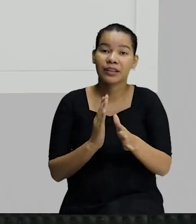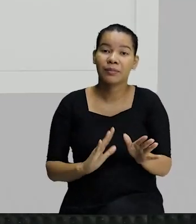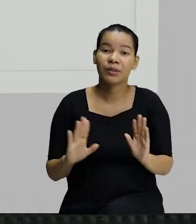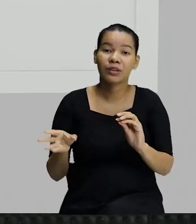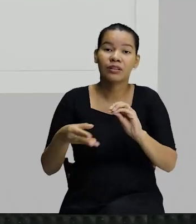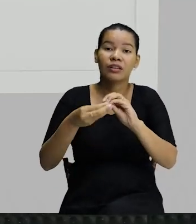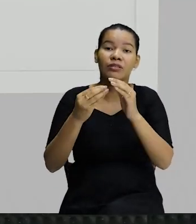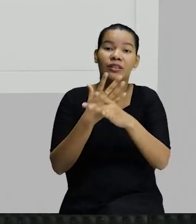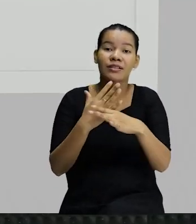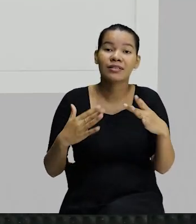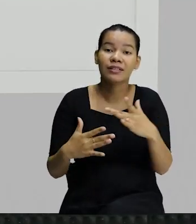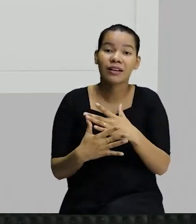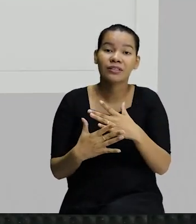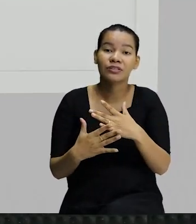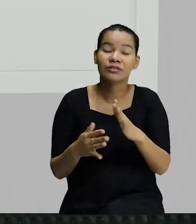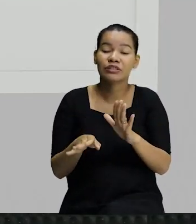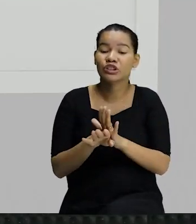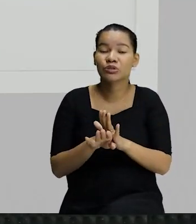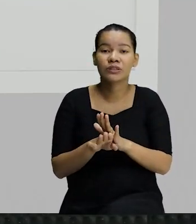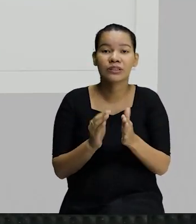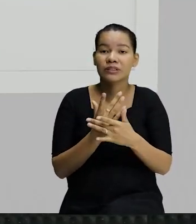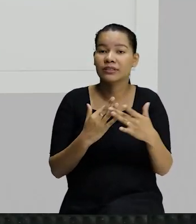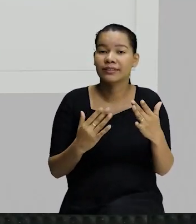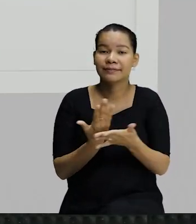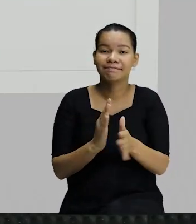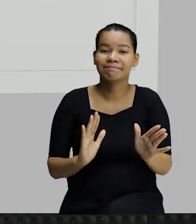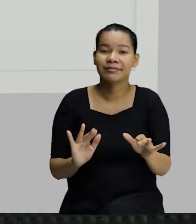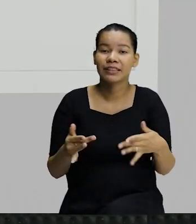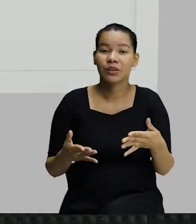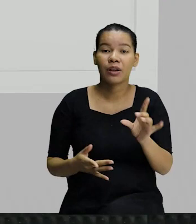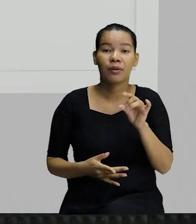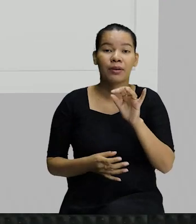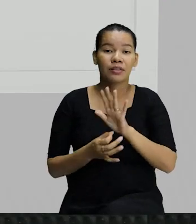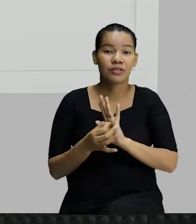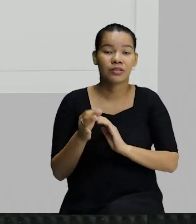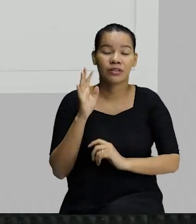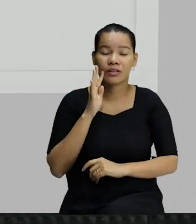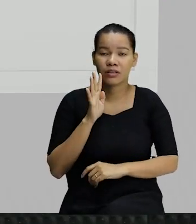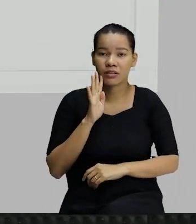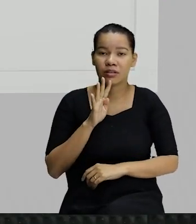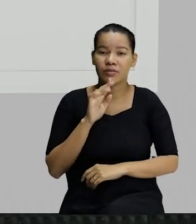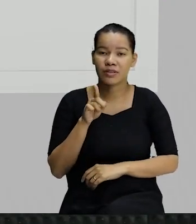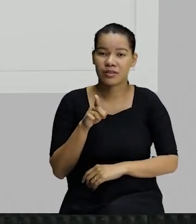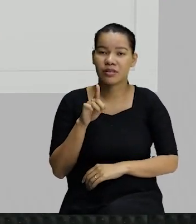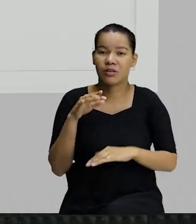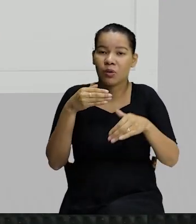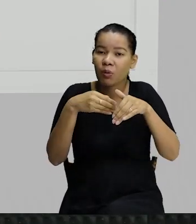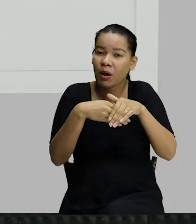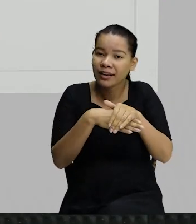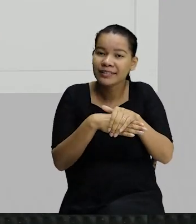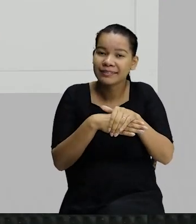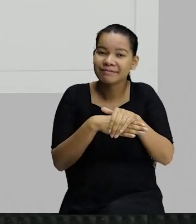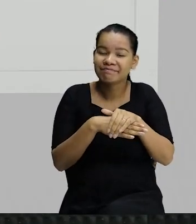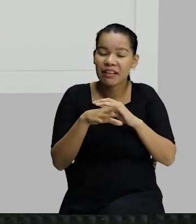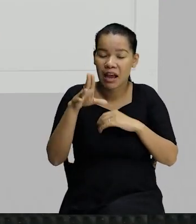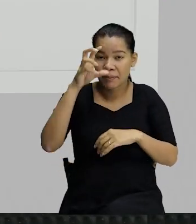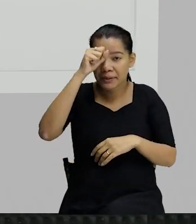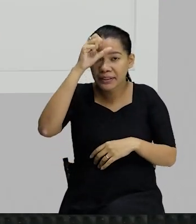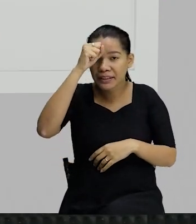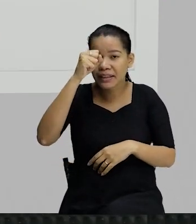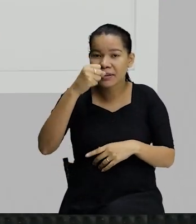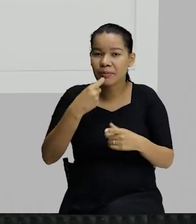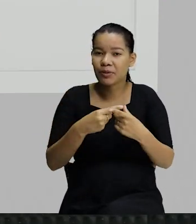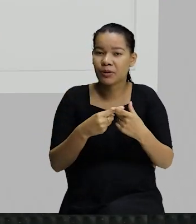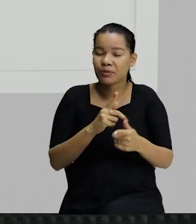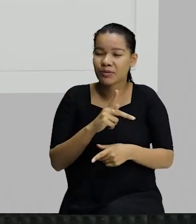dentro da cidade. Ok? Então a dica legal para tu guardar aí para ti, olha, o professor falou lá para os filósofos